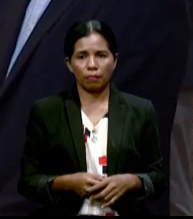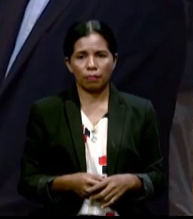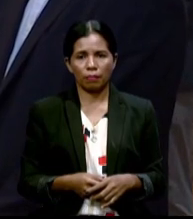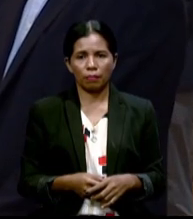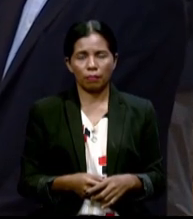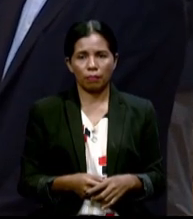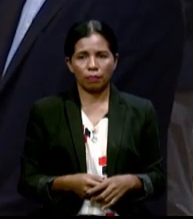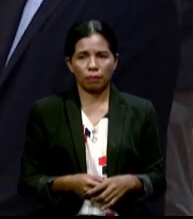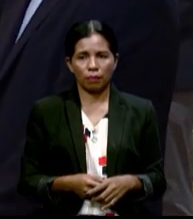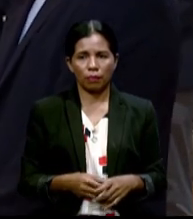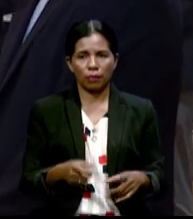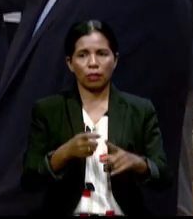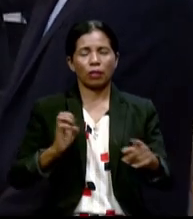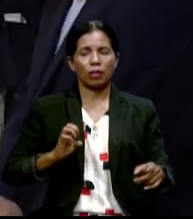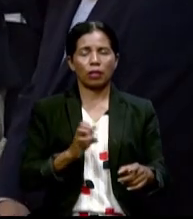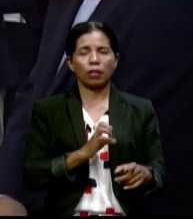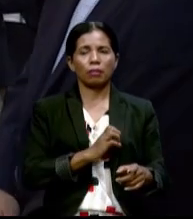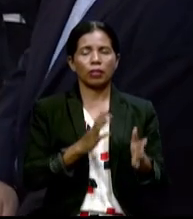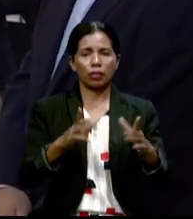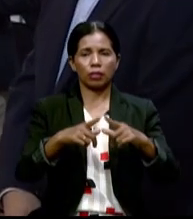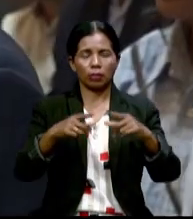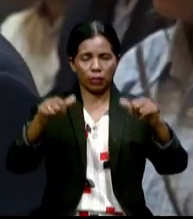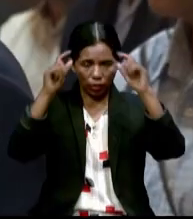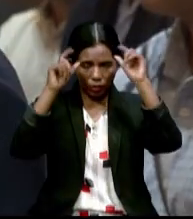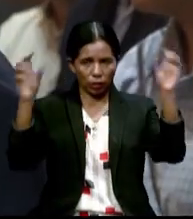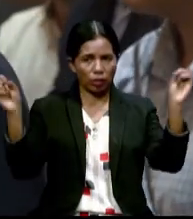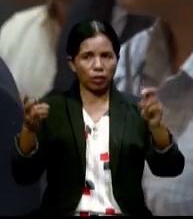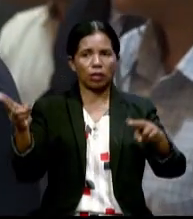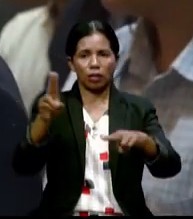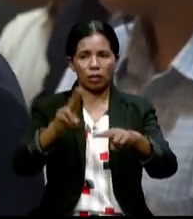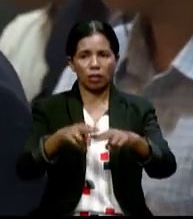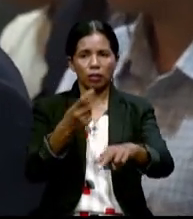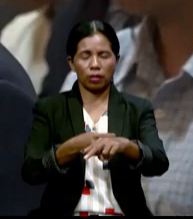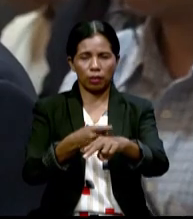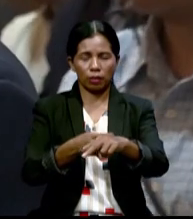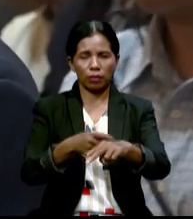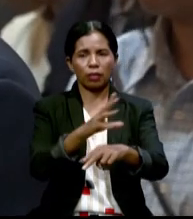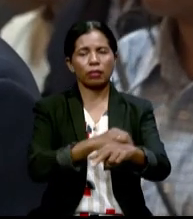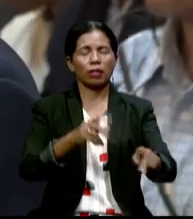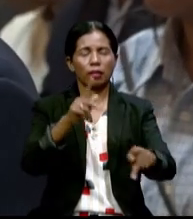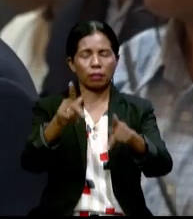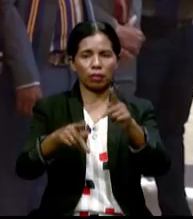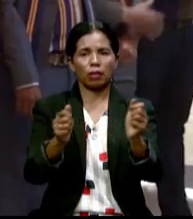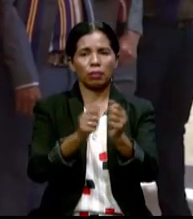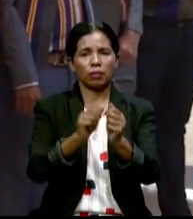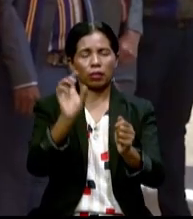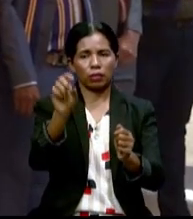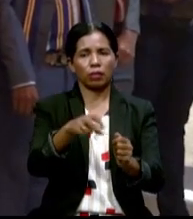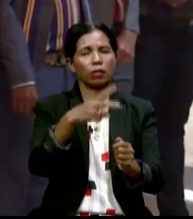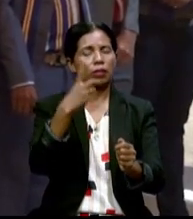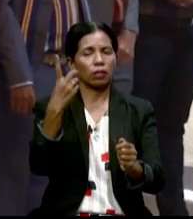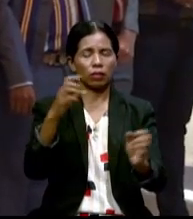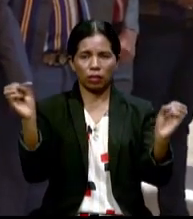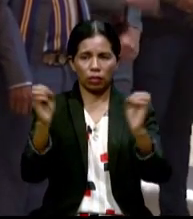Governo do Japão, Liu Hussi, embaixada do Japão no Timor-Leste, se ela estende tanto tempo no contrato para bolseiro Sanures Senualo, bem,